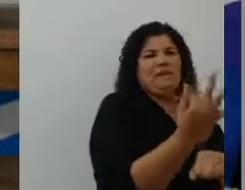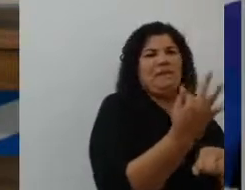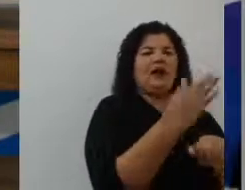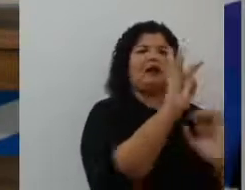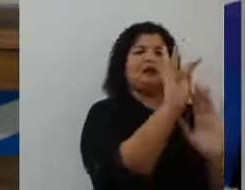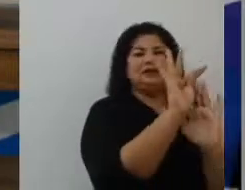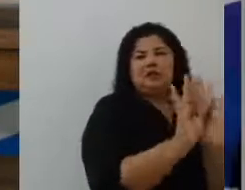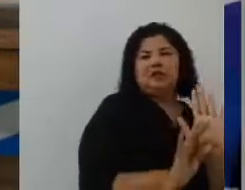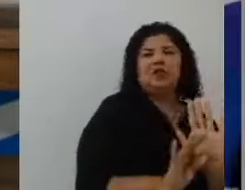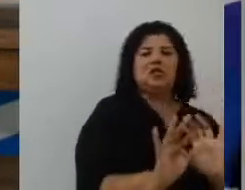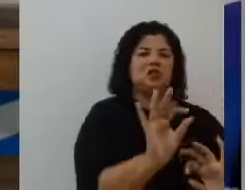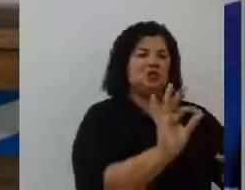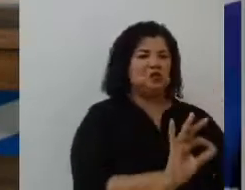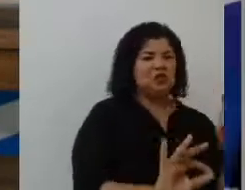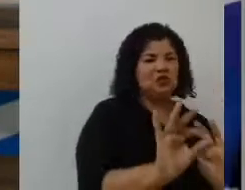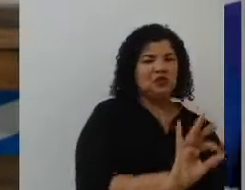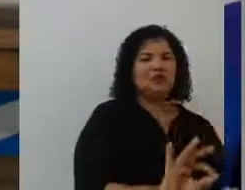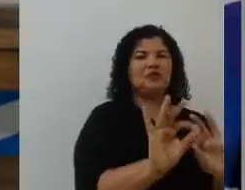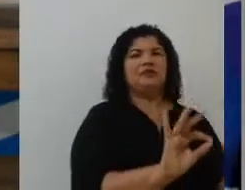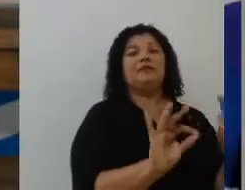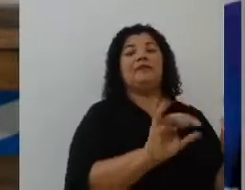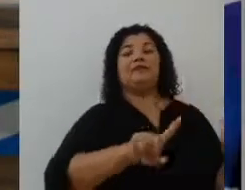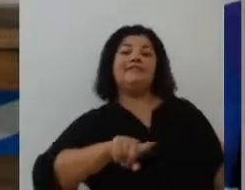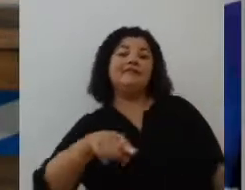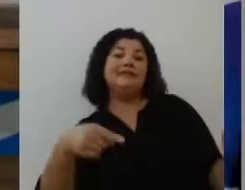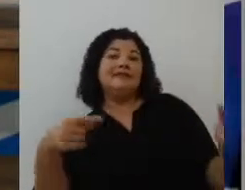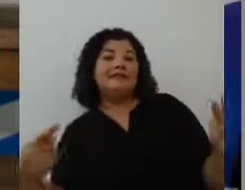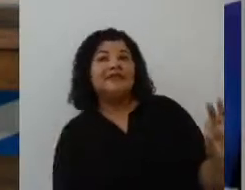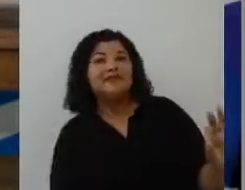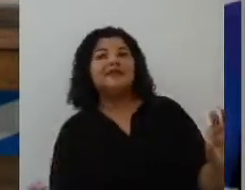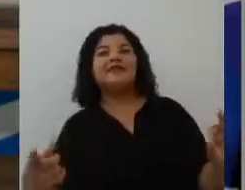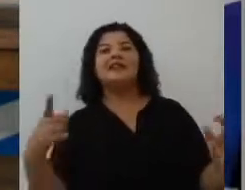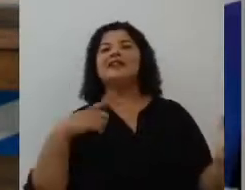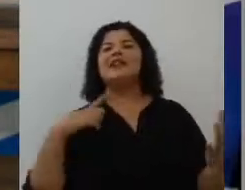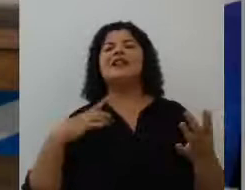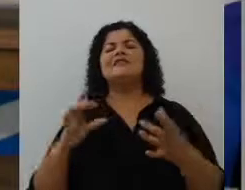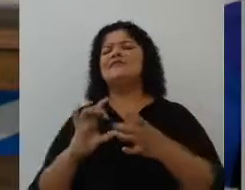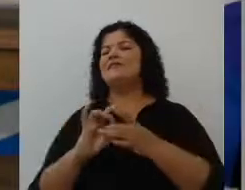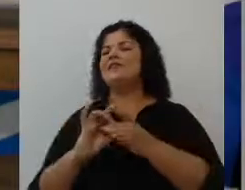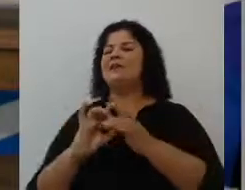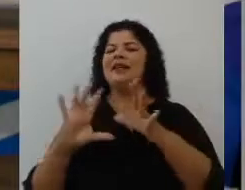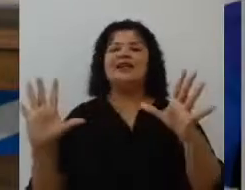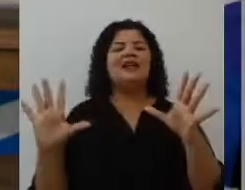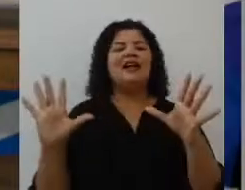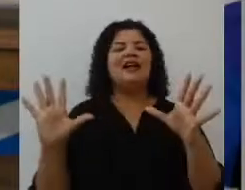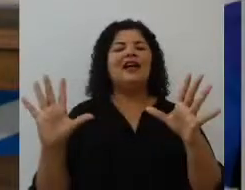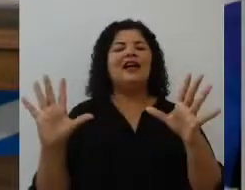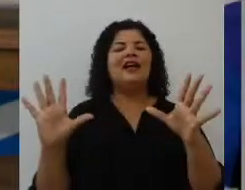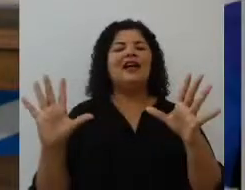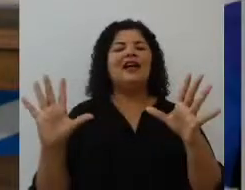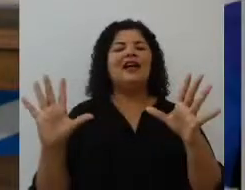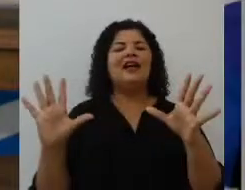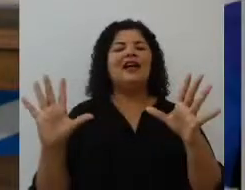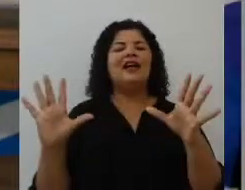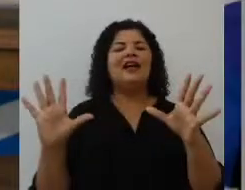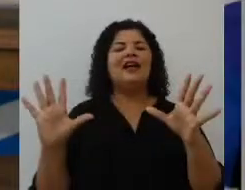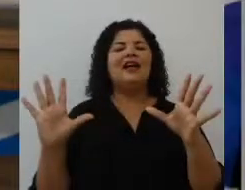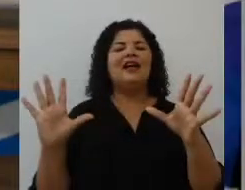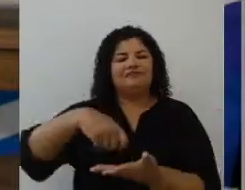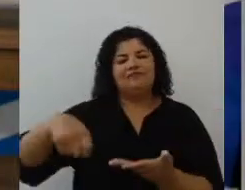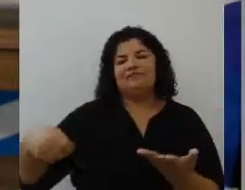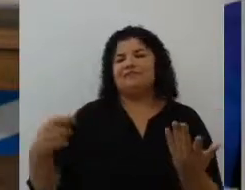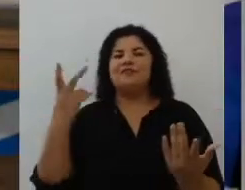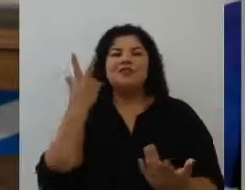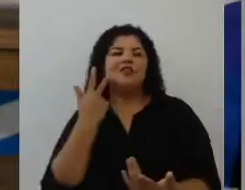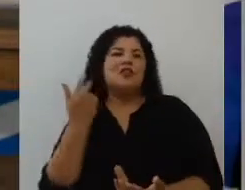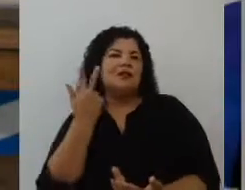sua estrutura, não necessariamente na linguagem. Aqui não, essa liberdade de expressão é muito forte no romantismo. Por quê? Porque os